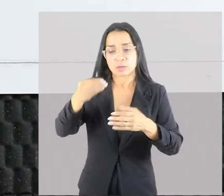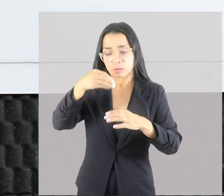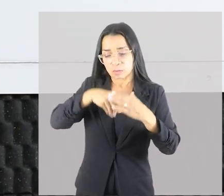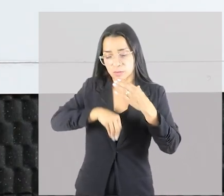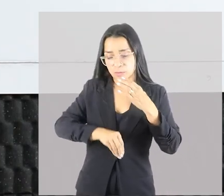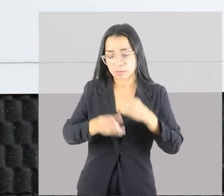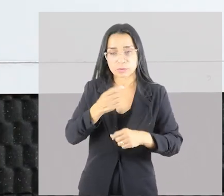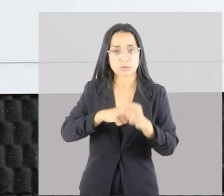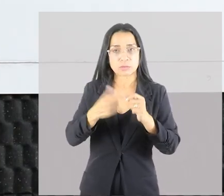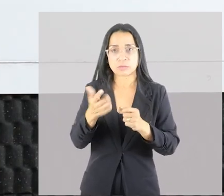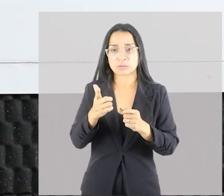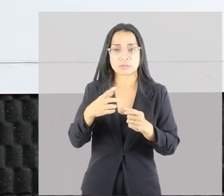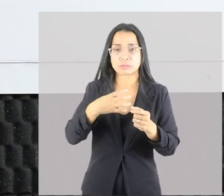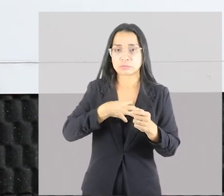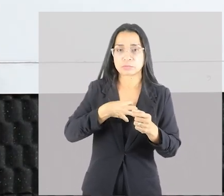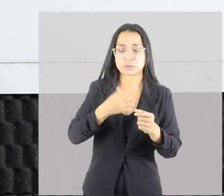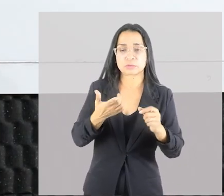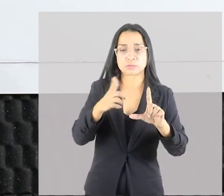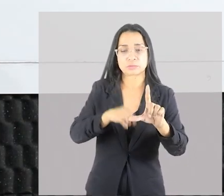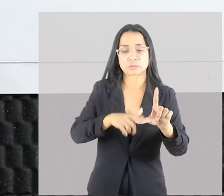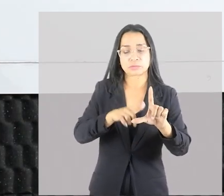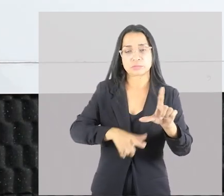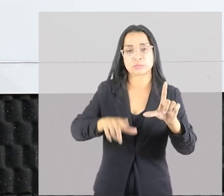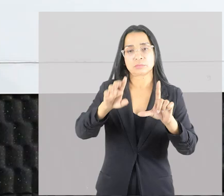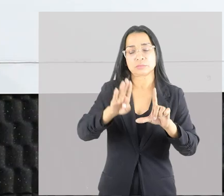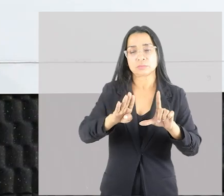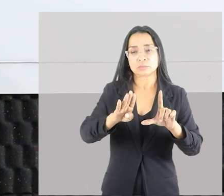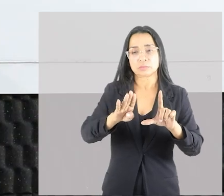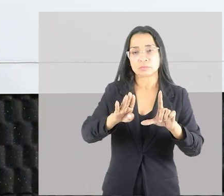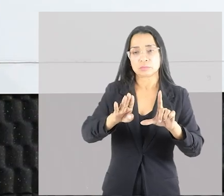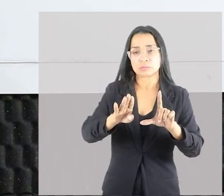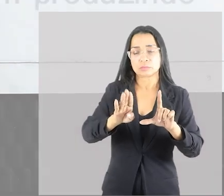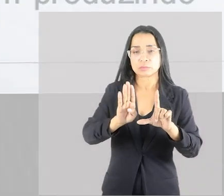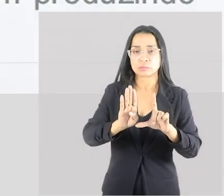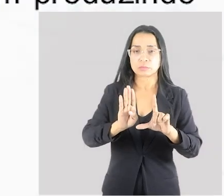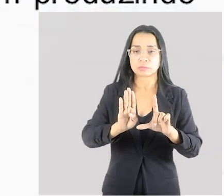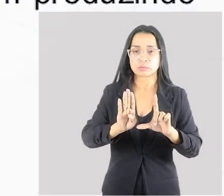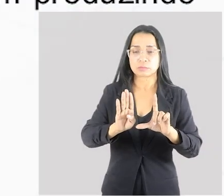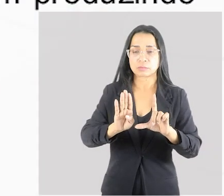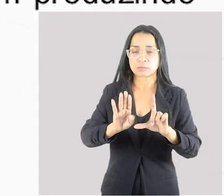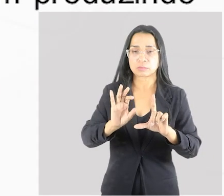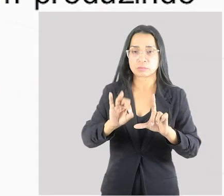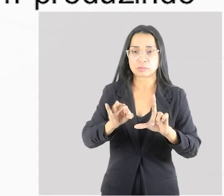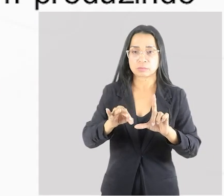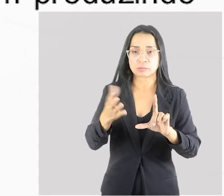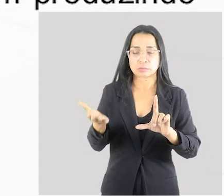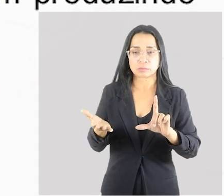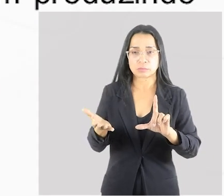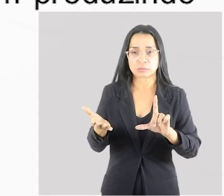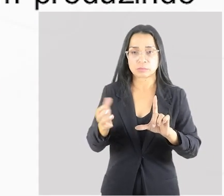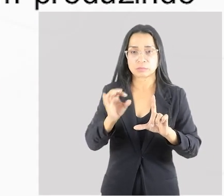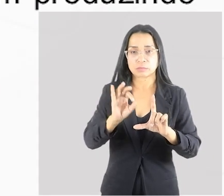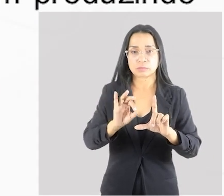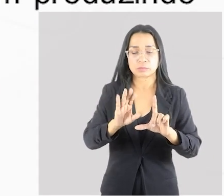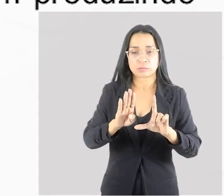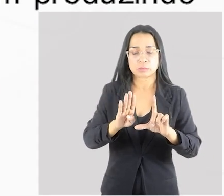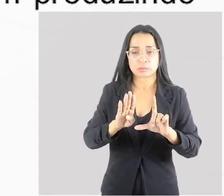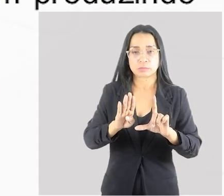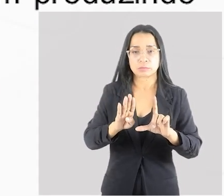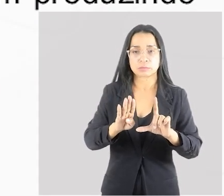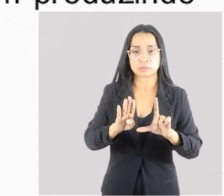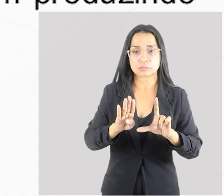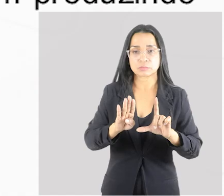não faz sentido dessa maneira. Portanto, a gente vai marcar nessa a letra B. Então, houve a expressão desses genes,